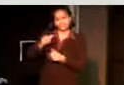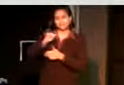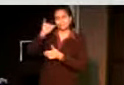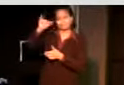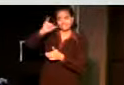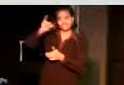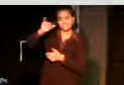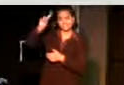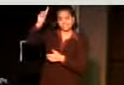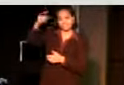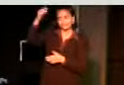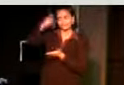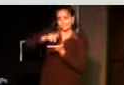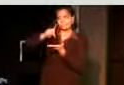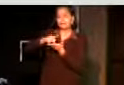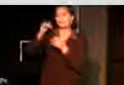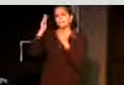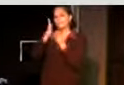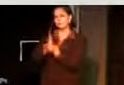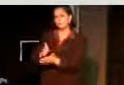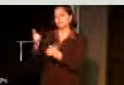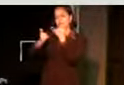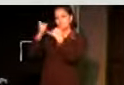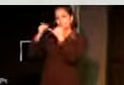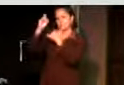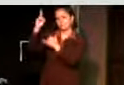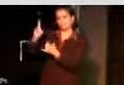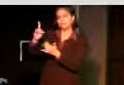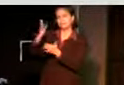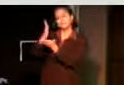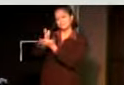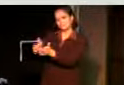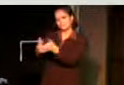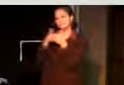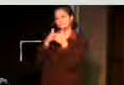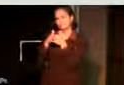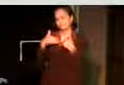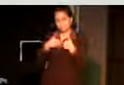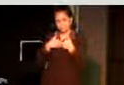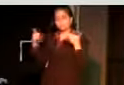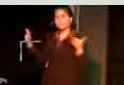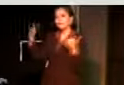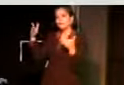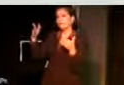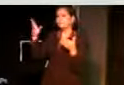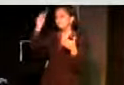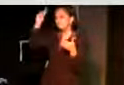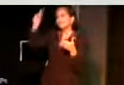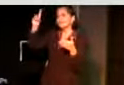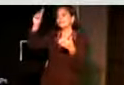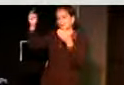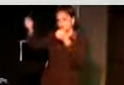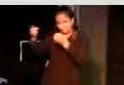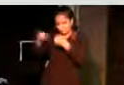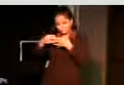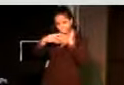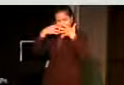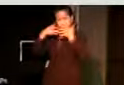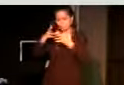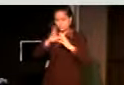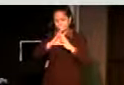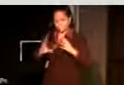Deus pare de brincar Abra o coração deixe que a luz de